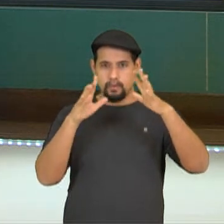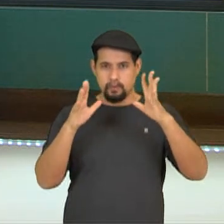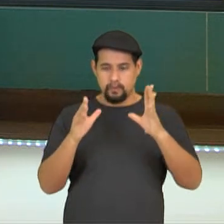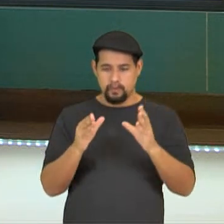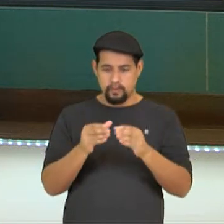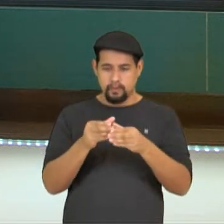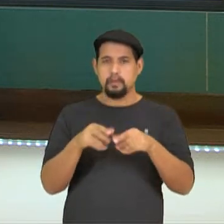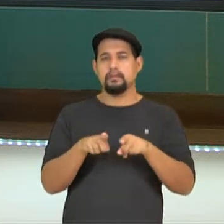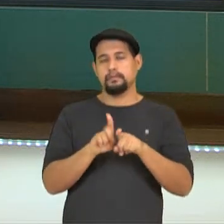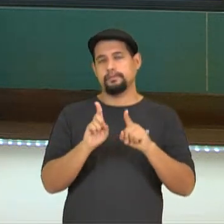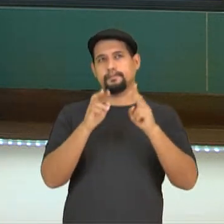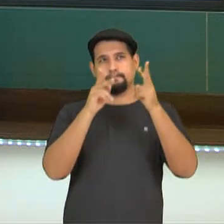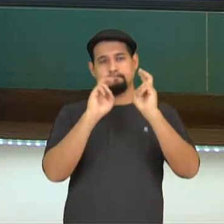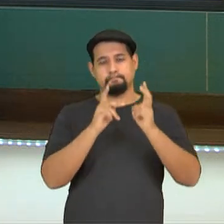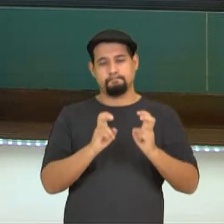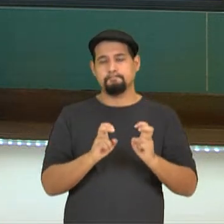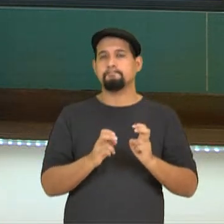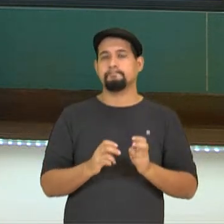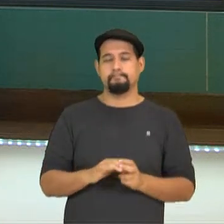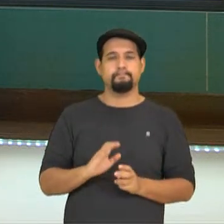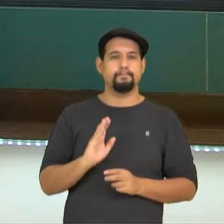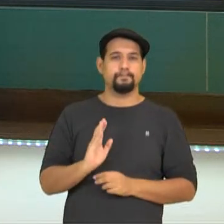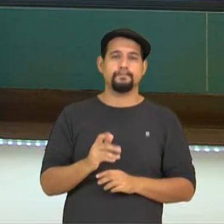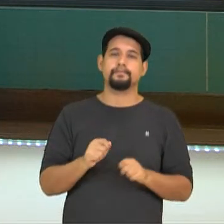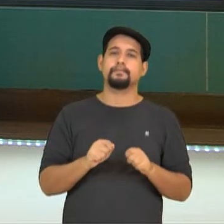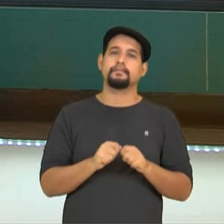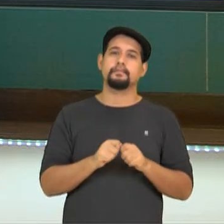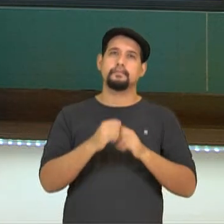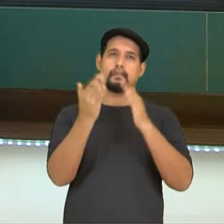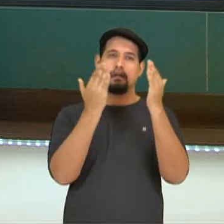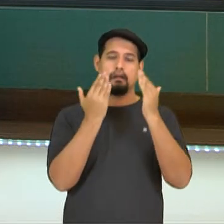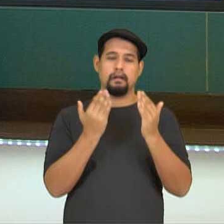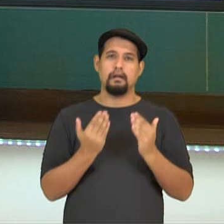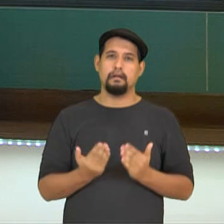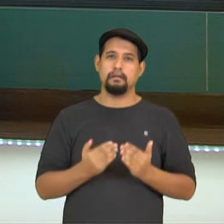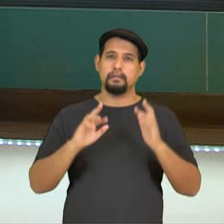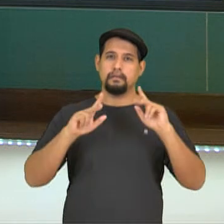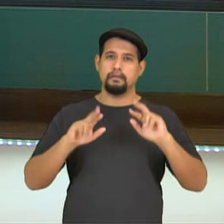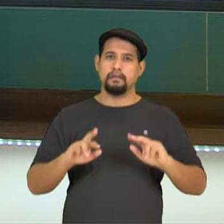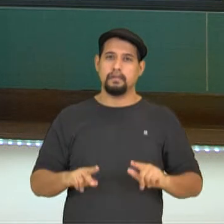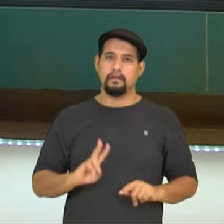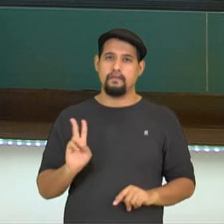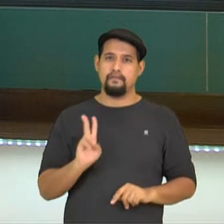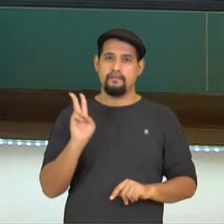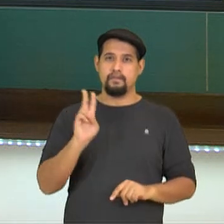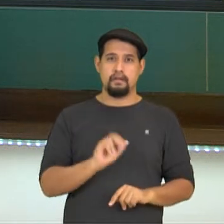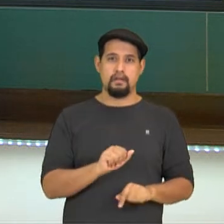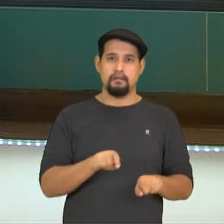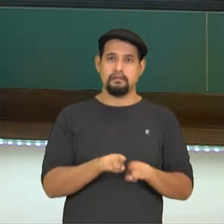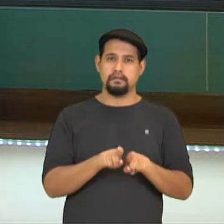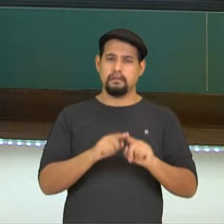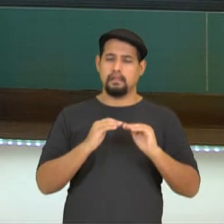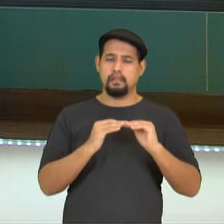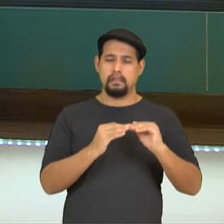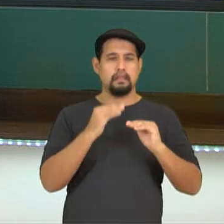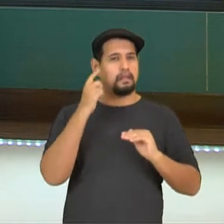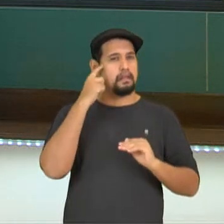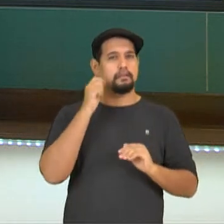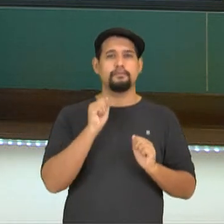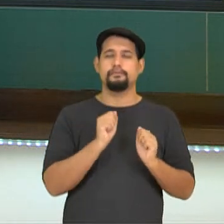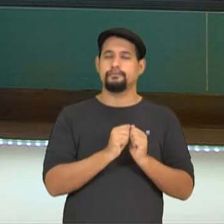que vocês já puderam observar fazendo essa análise, né, com vários valores de a e simulando com as